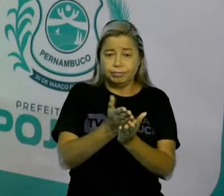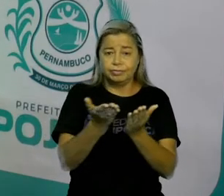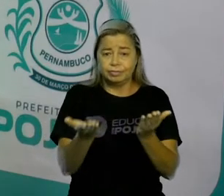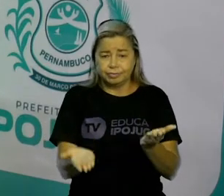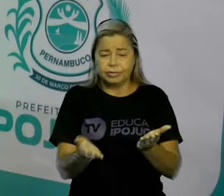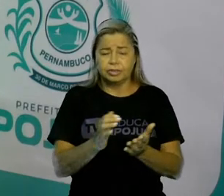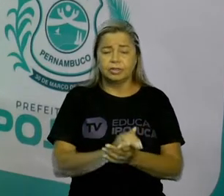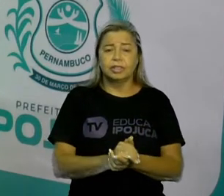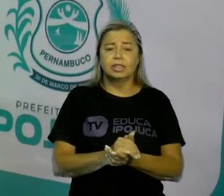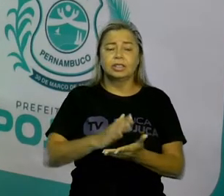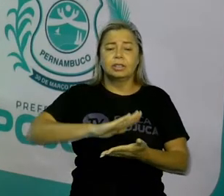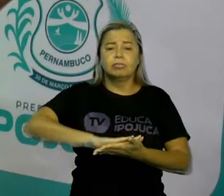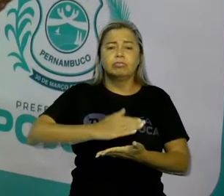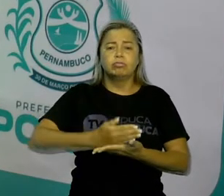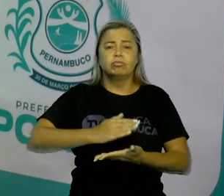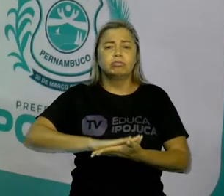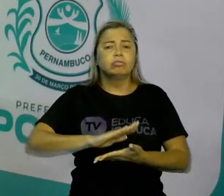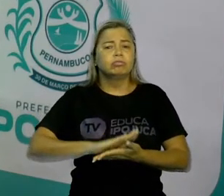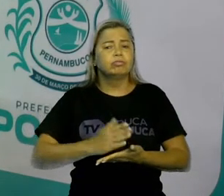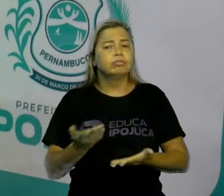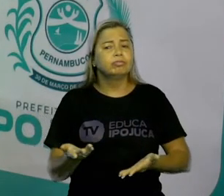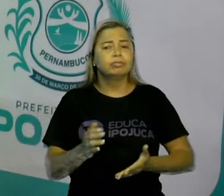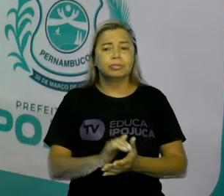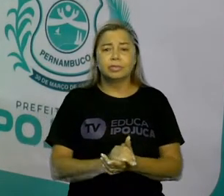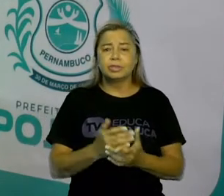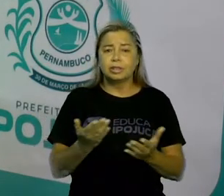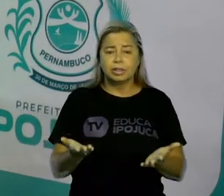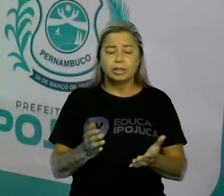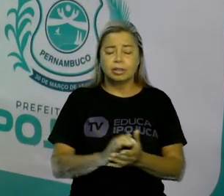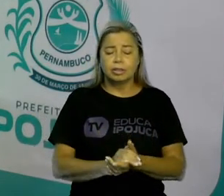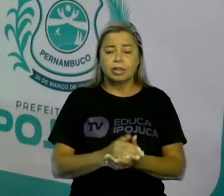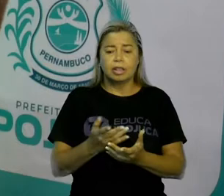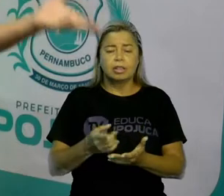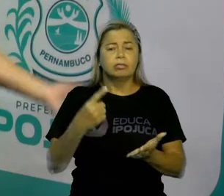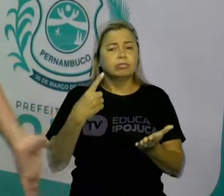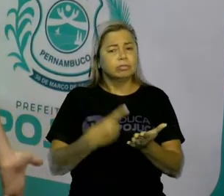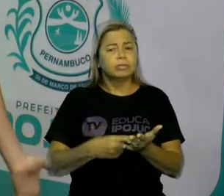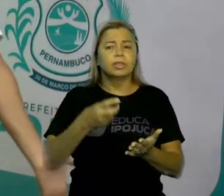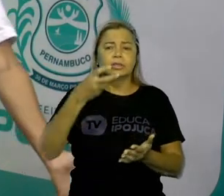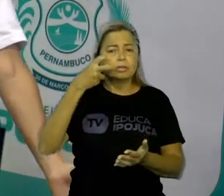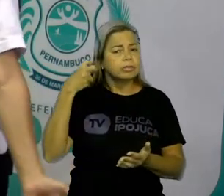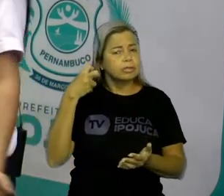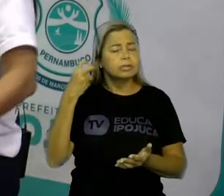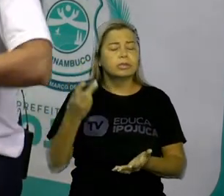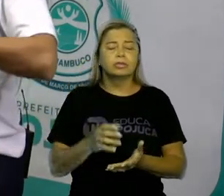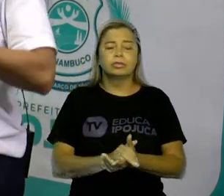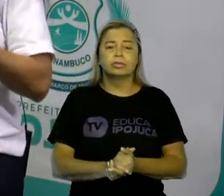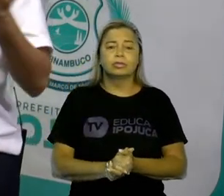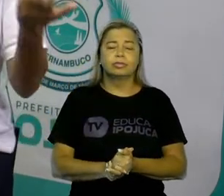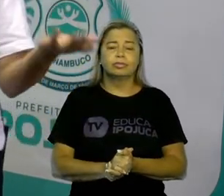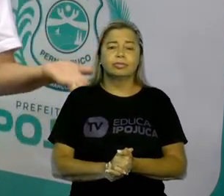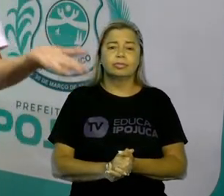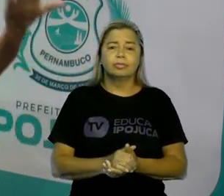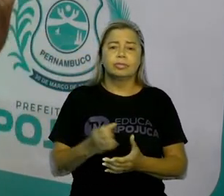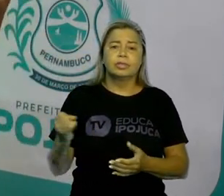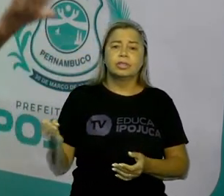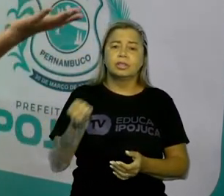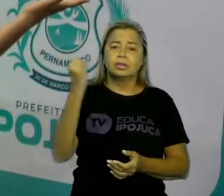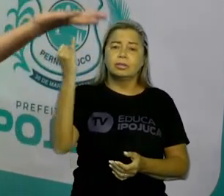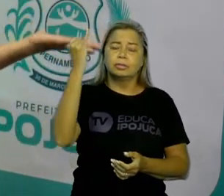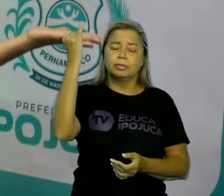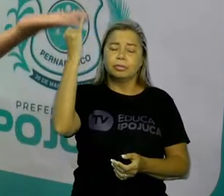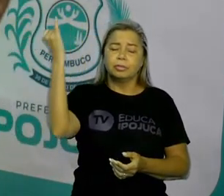uma tapioca, uma massa de mandioca, e a gente não lembra que isso aí são traços culturais dos povos indígenas, que é muito importante a